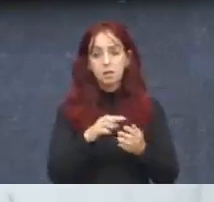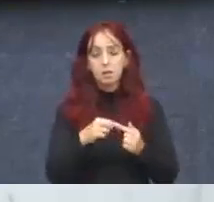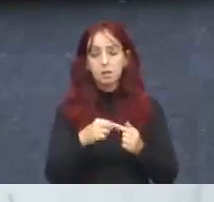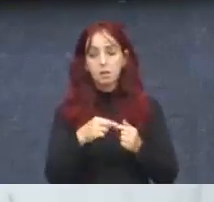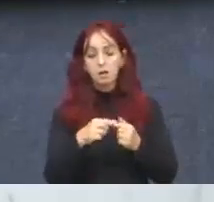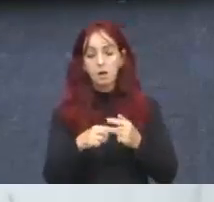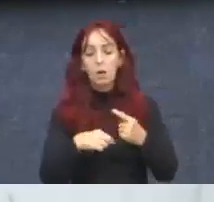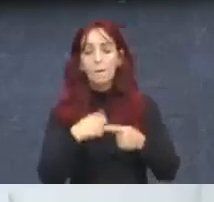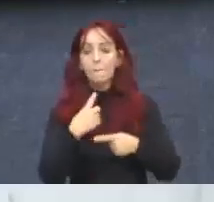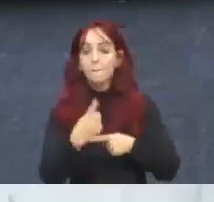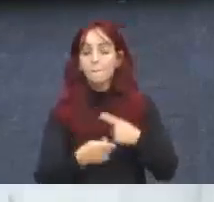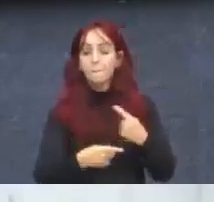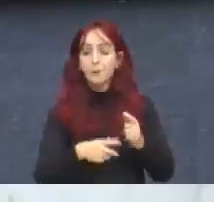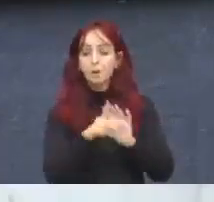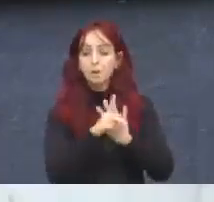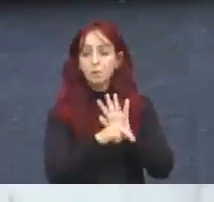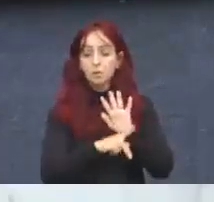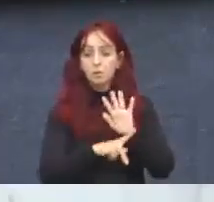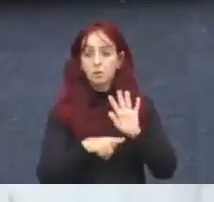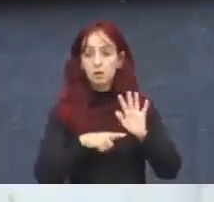também.